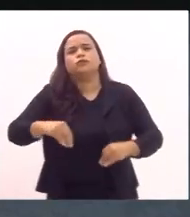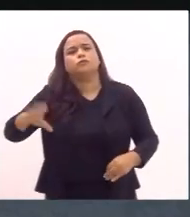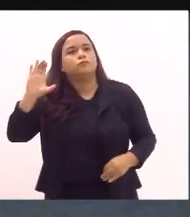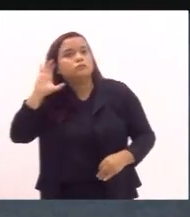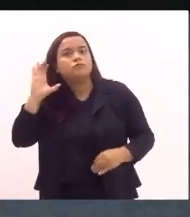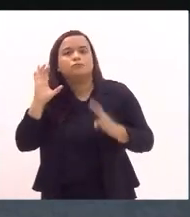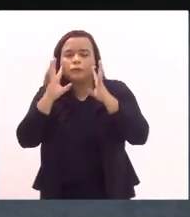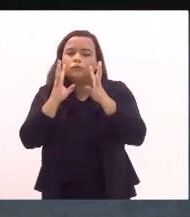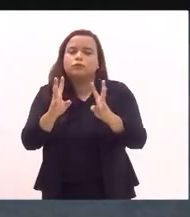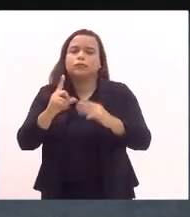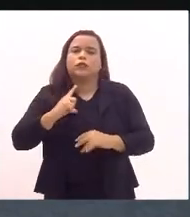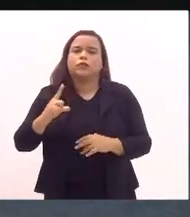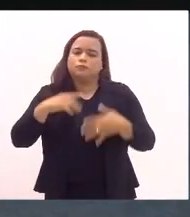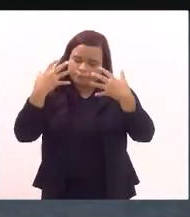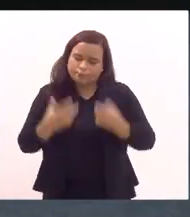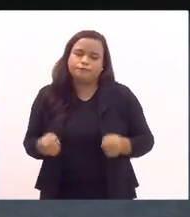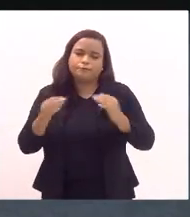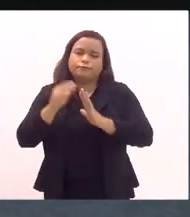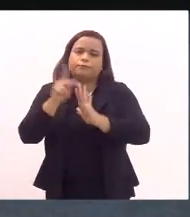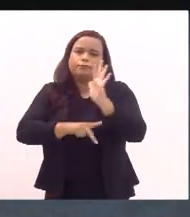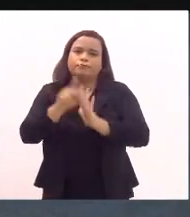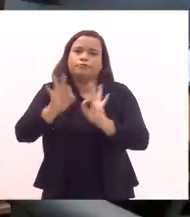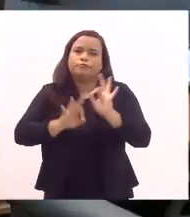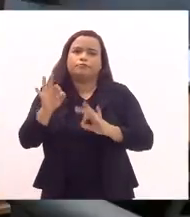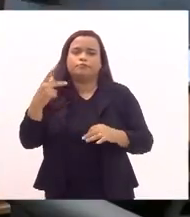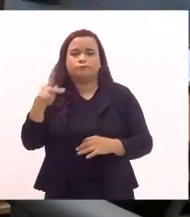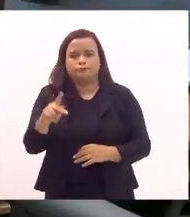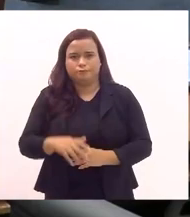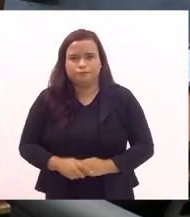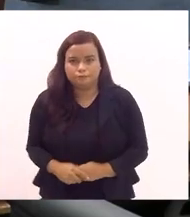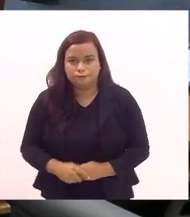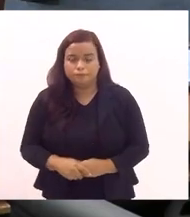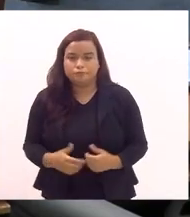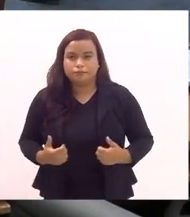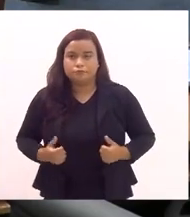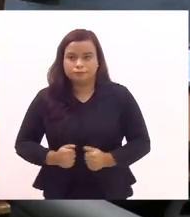completamente favorável ao projeto de vossa excelência